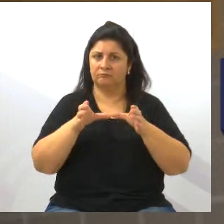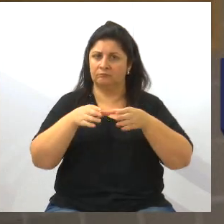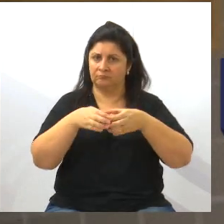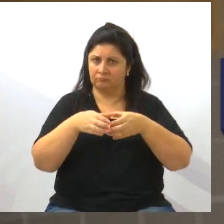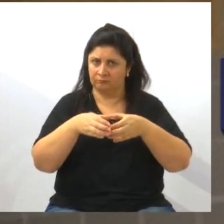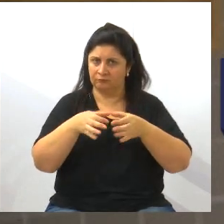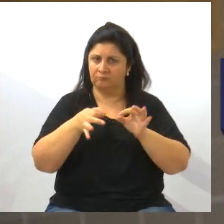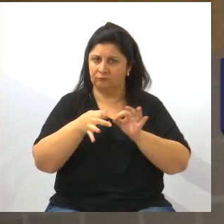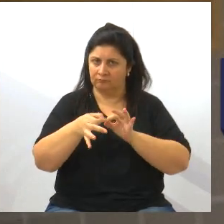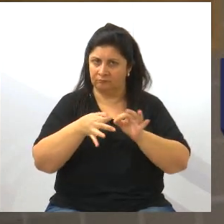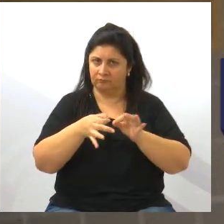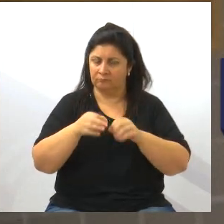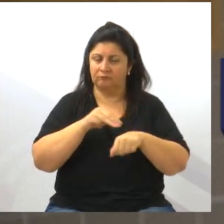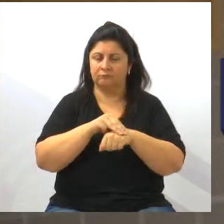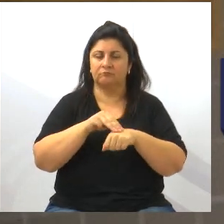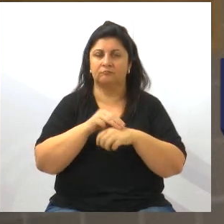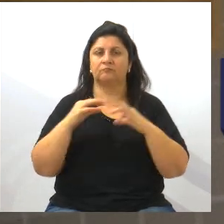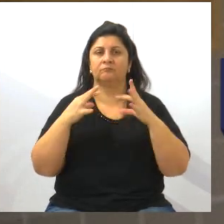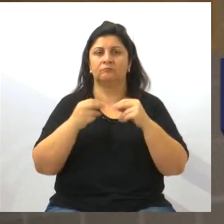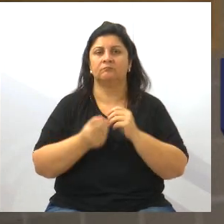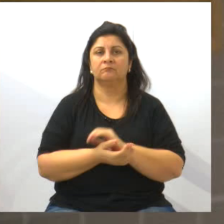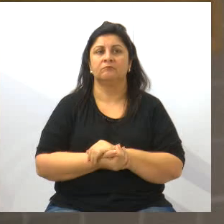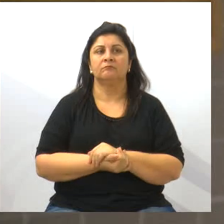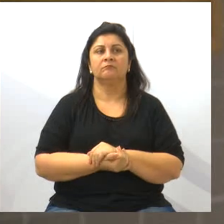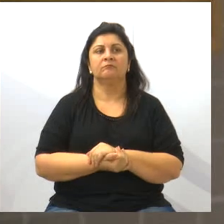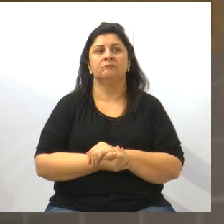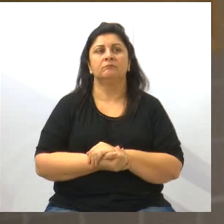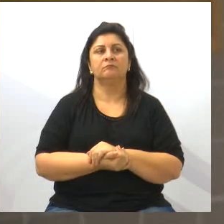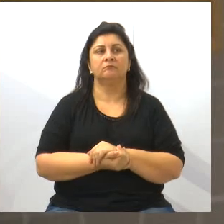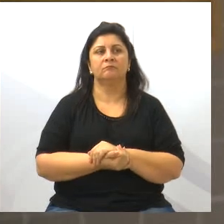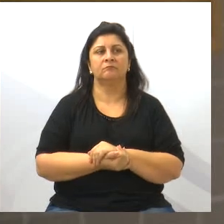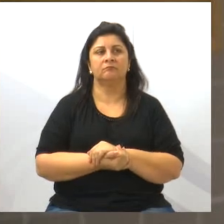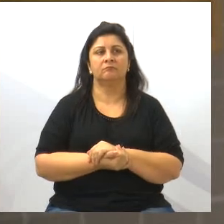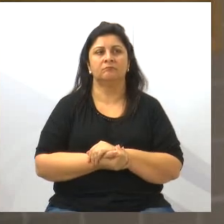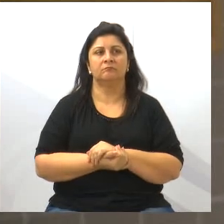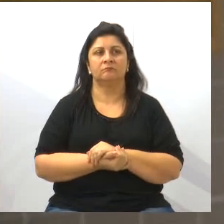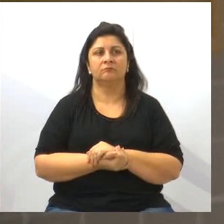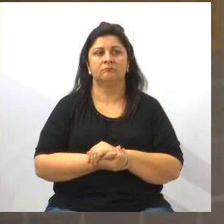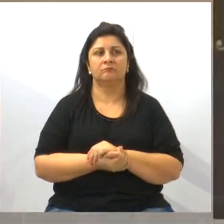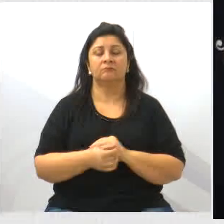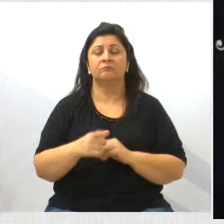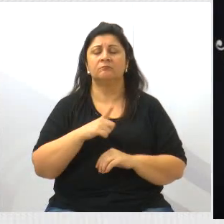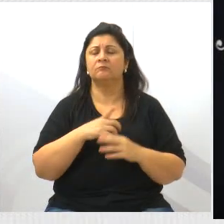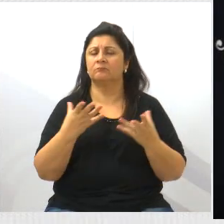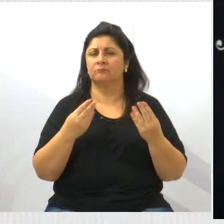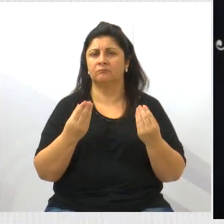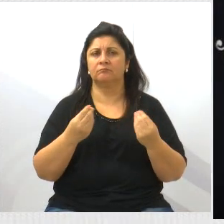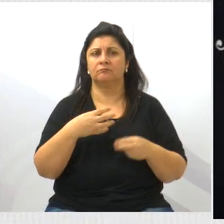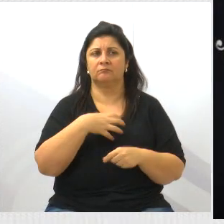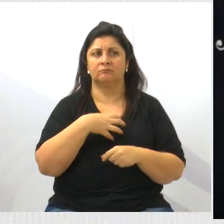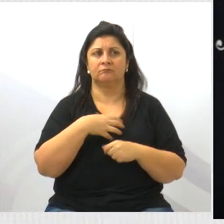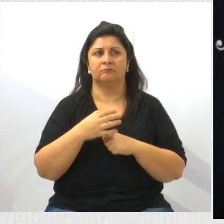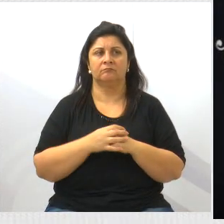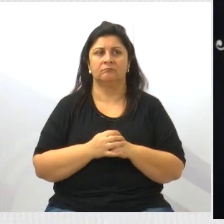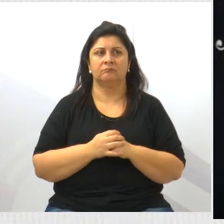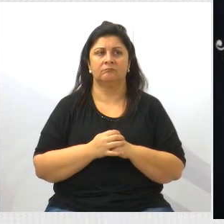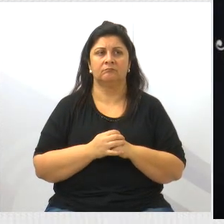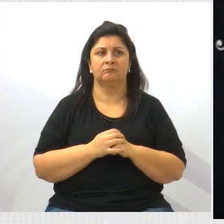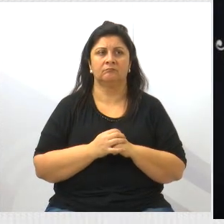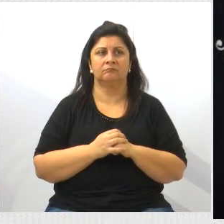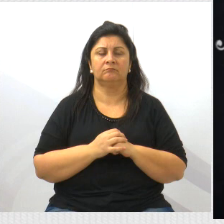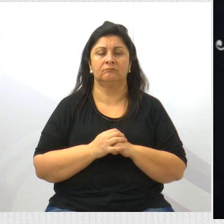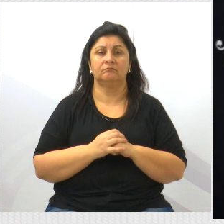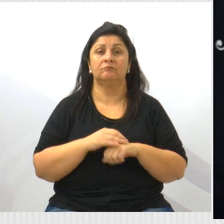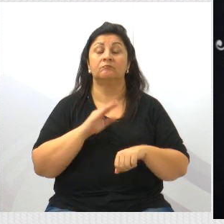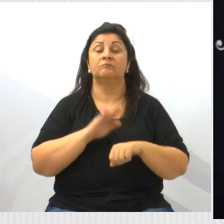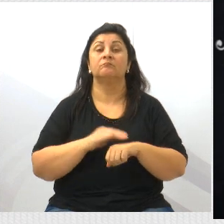gente conversar com todo mundo, né? Então, nós temos várias formas, né? Mas o que